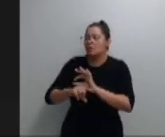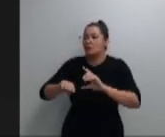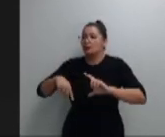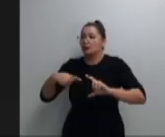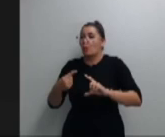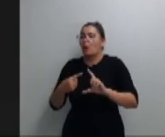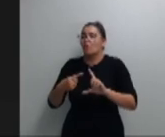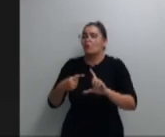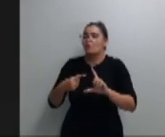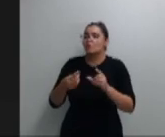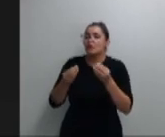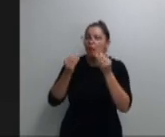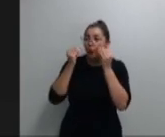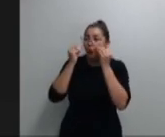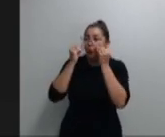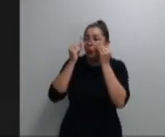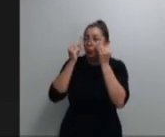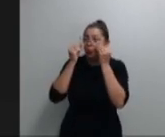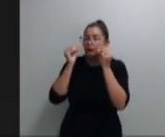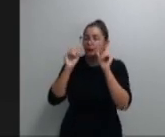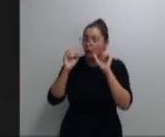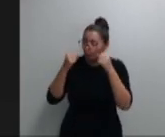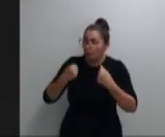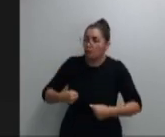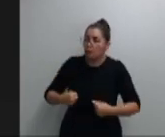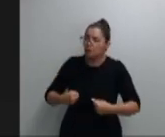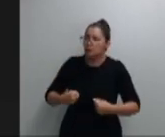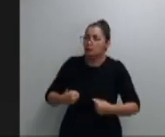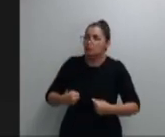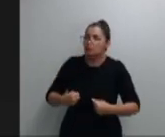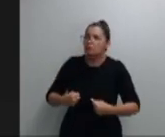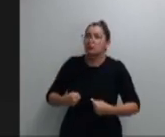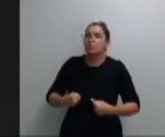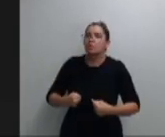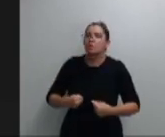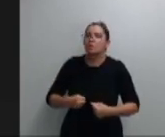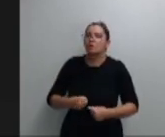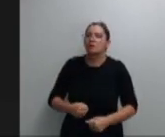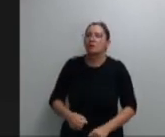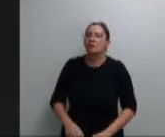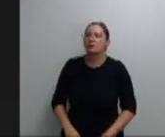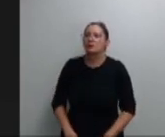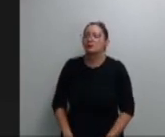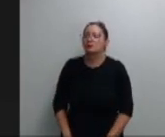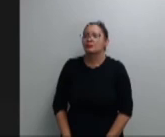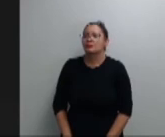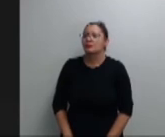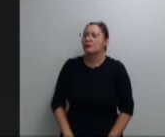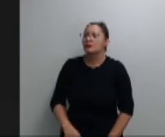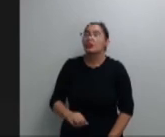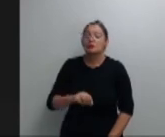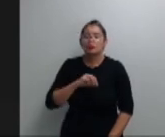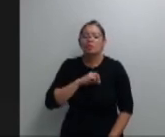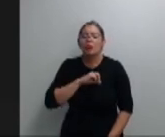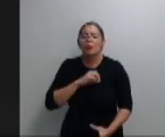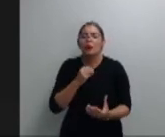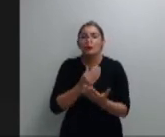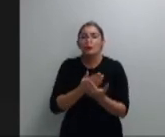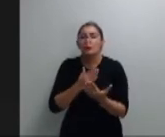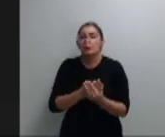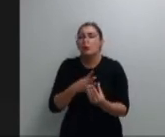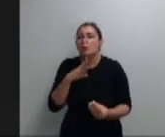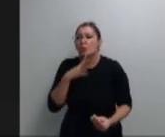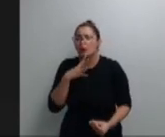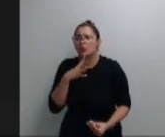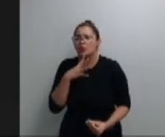nesse é mesmo 1871-201 ministra Regina sabe qual é caso ministro porque eu como relator confesso que eu nem